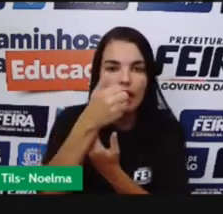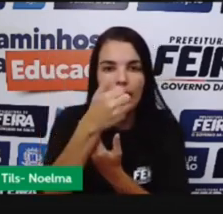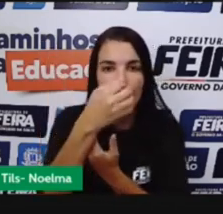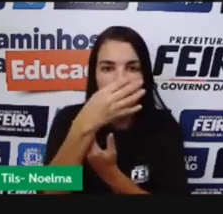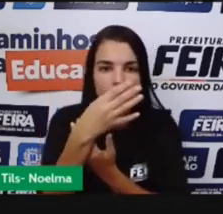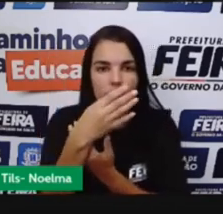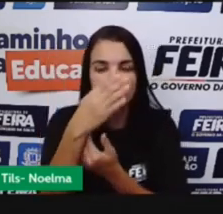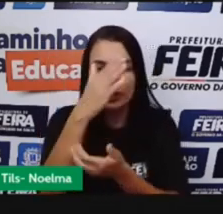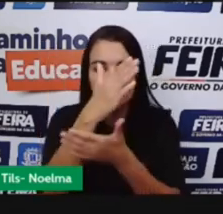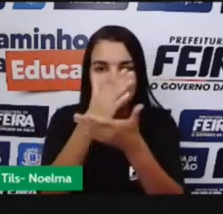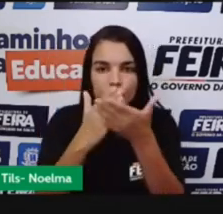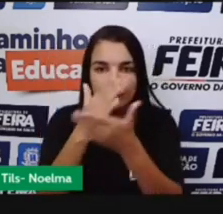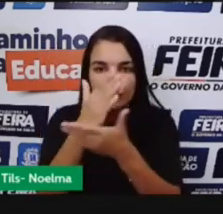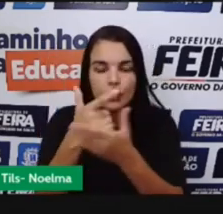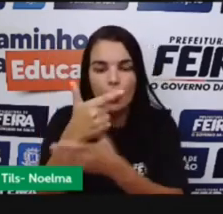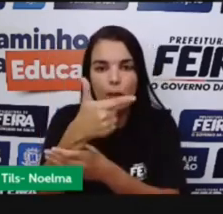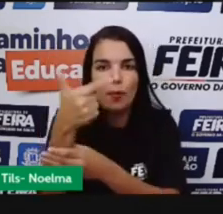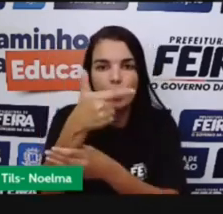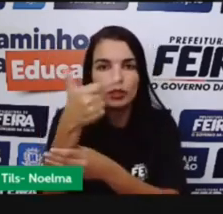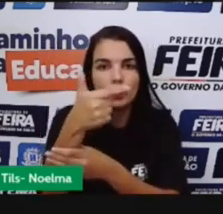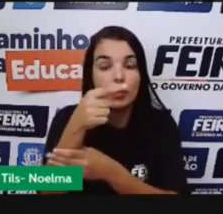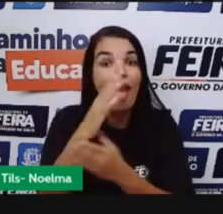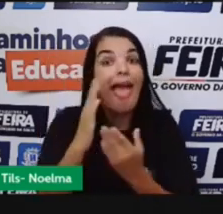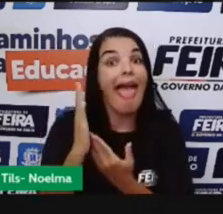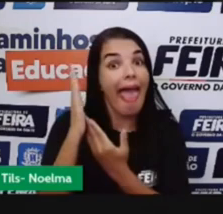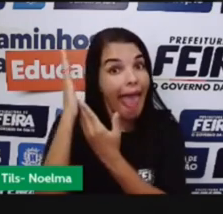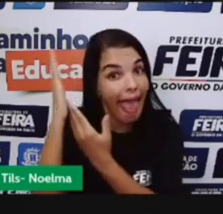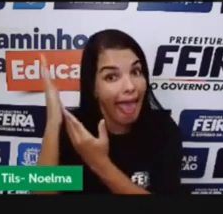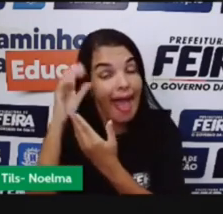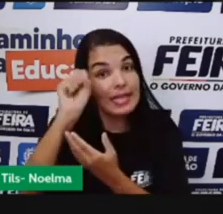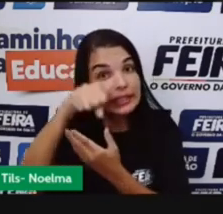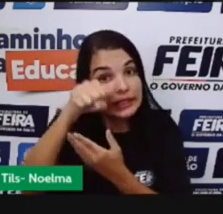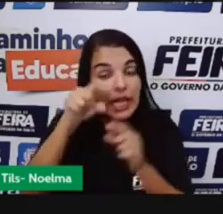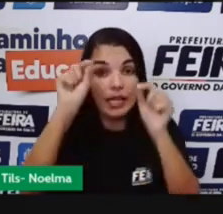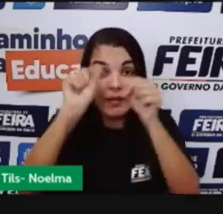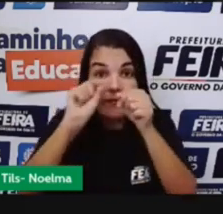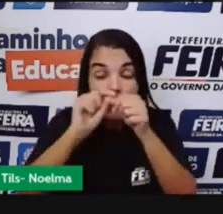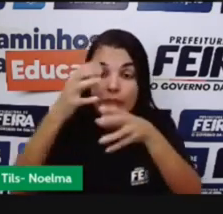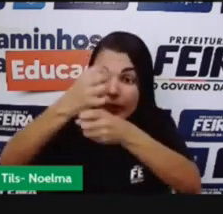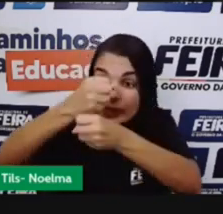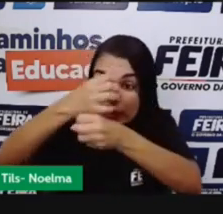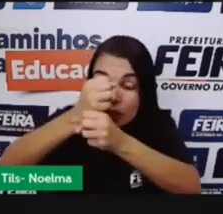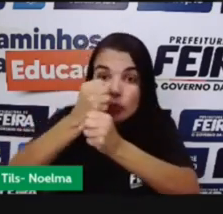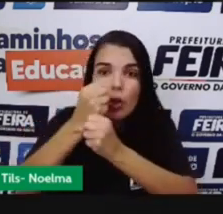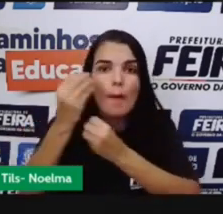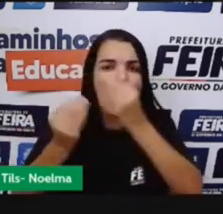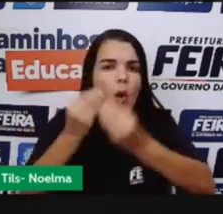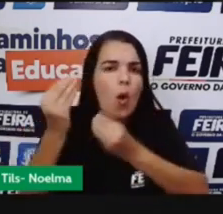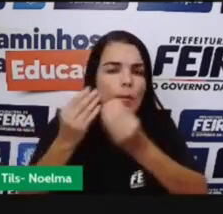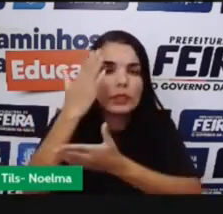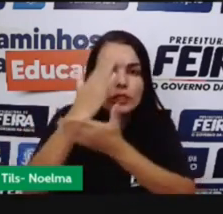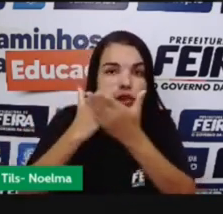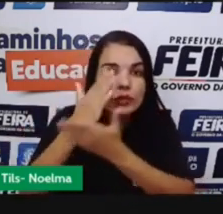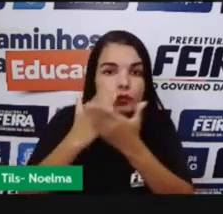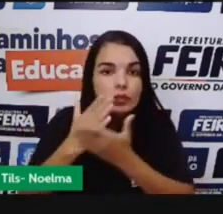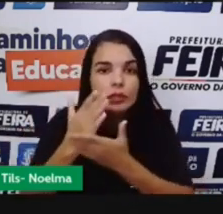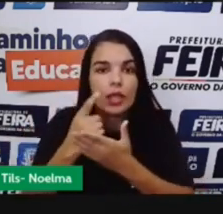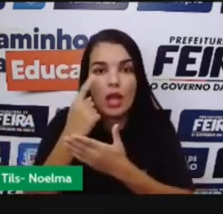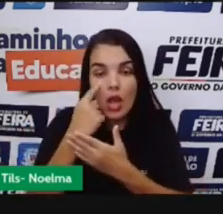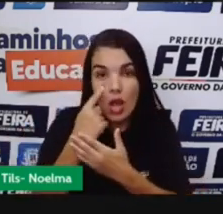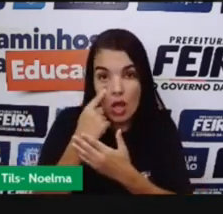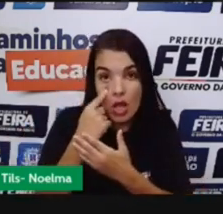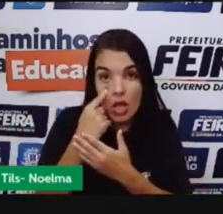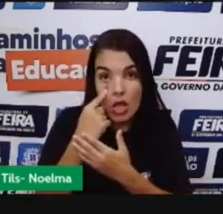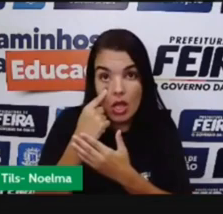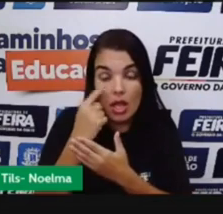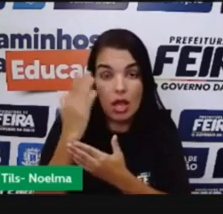uma forma da gente armar a divisão. Aqueles símbolos que a prova apresentou para vocês, que são esses.